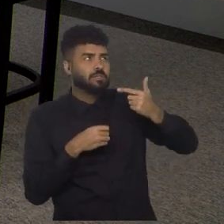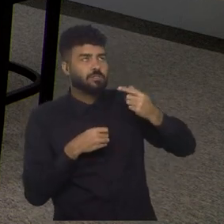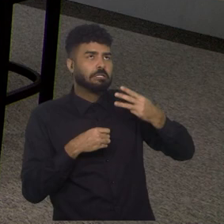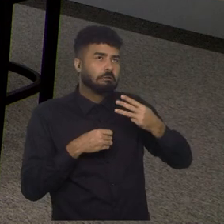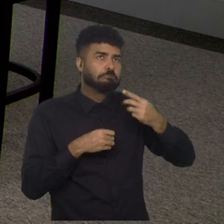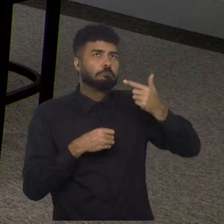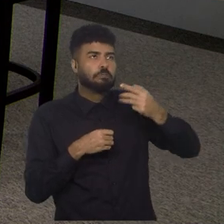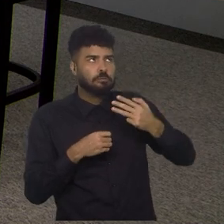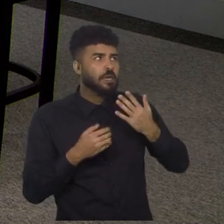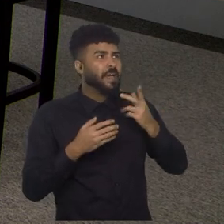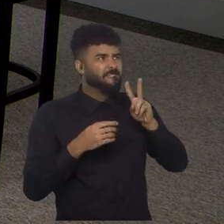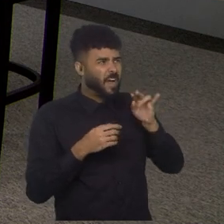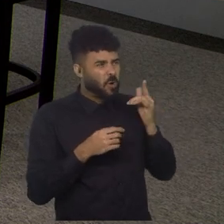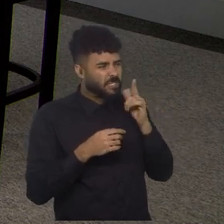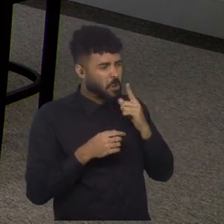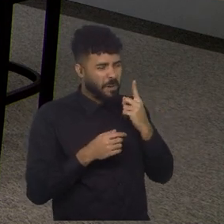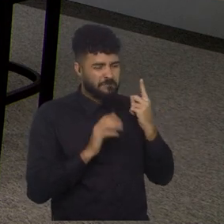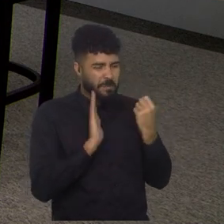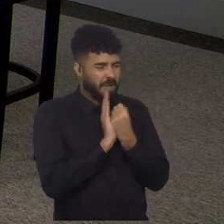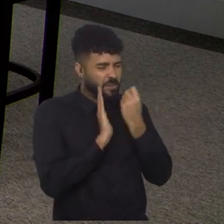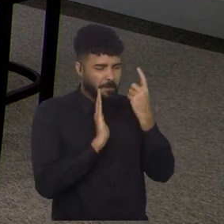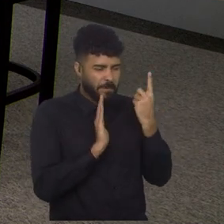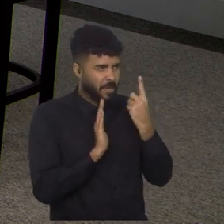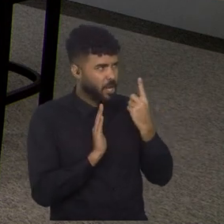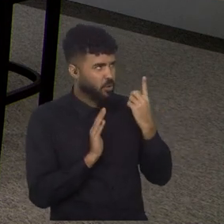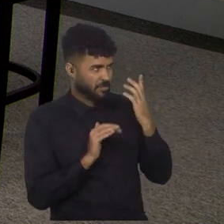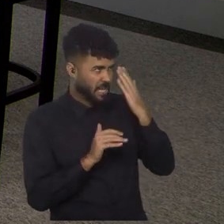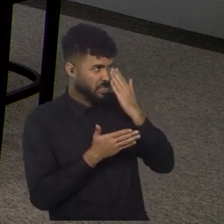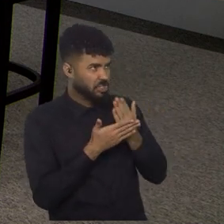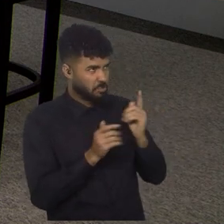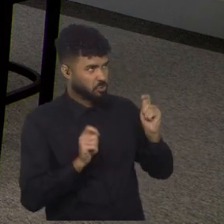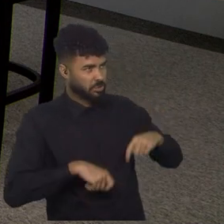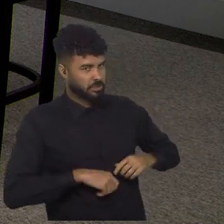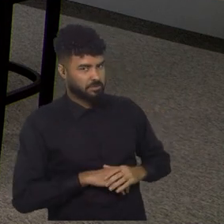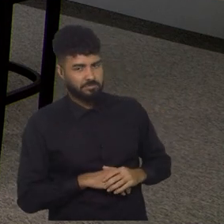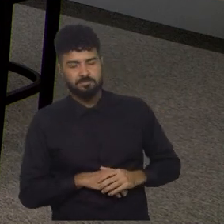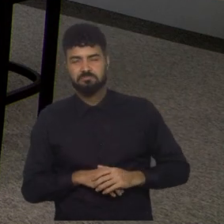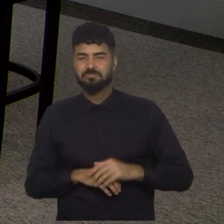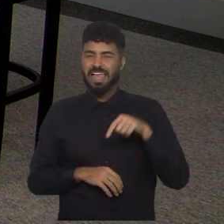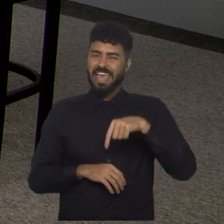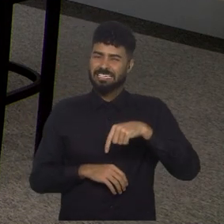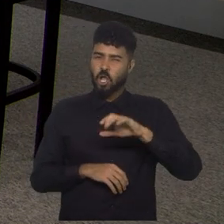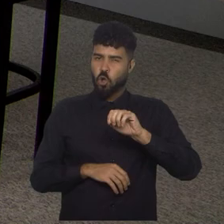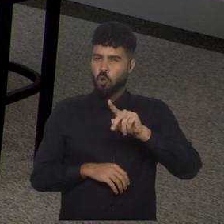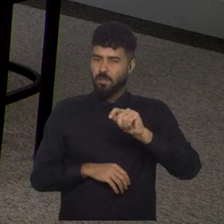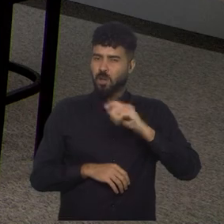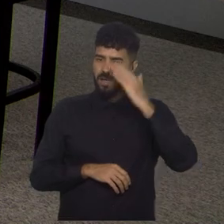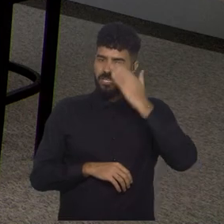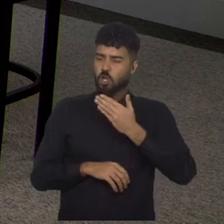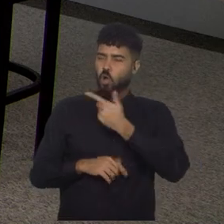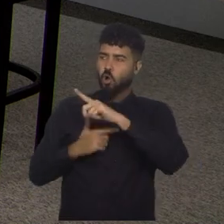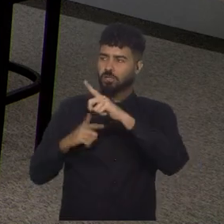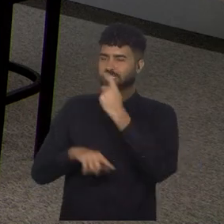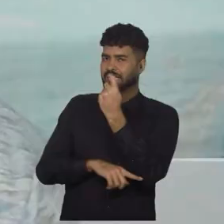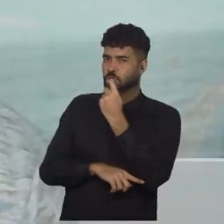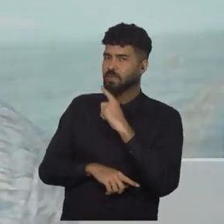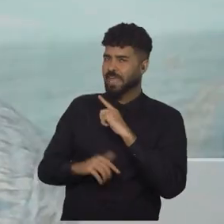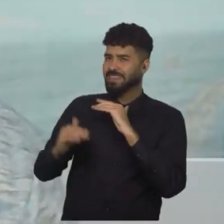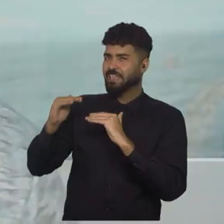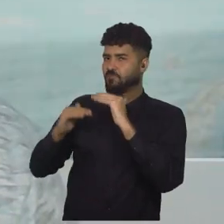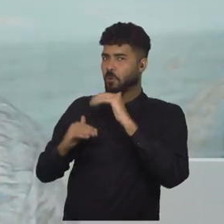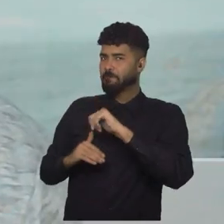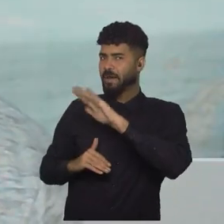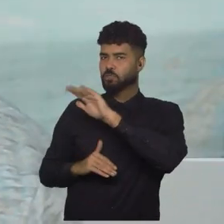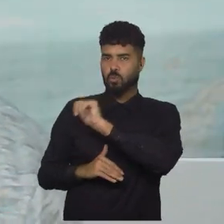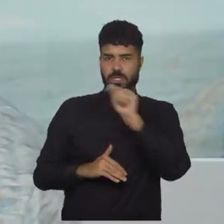de fato, ou não? Tem potência para isso? Nessa Copa, especialmente, acho que tem outras seleções que estão à frente, né? Tem outras seleções que